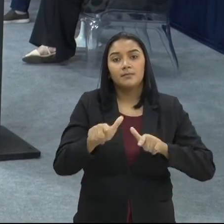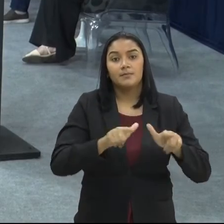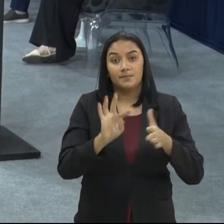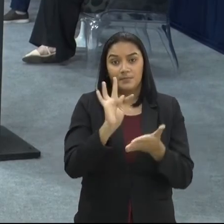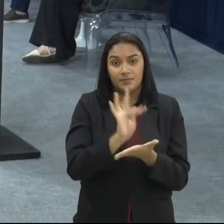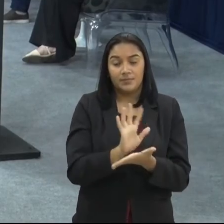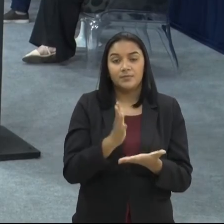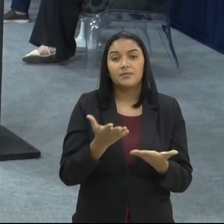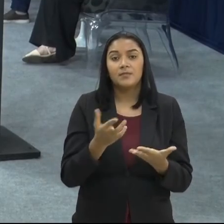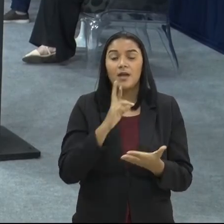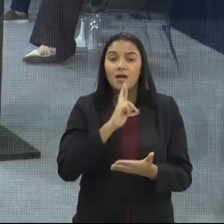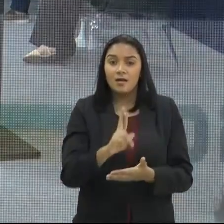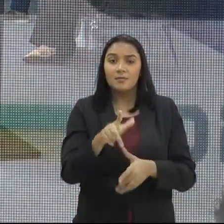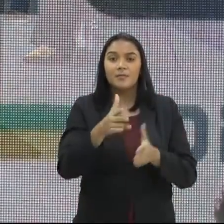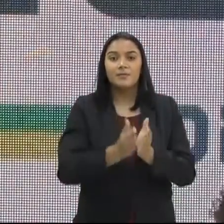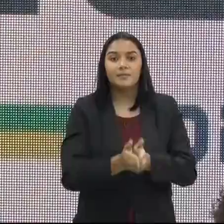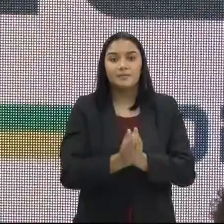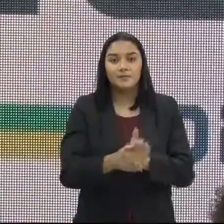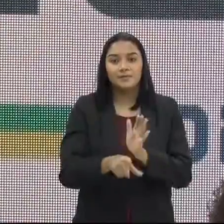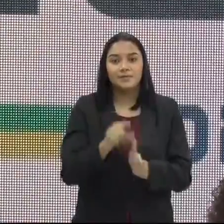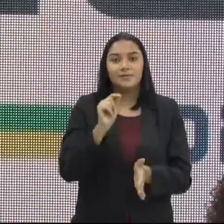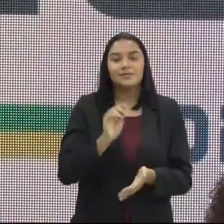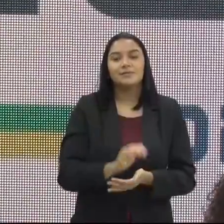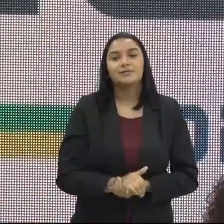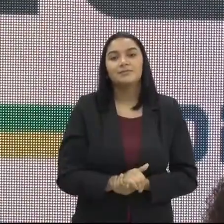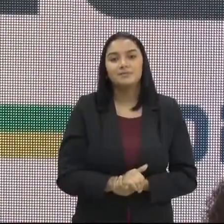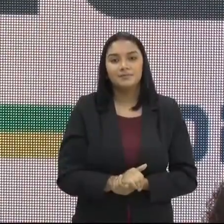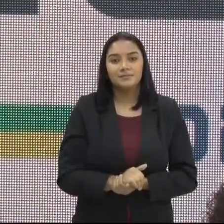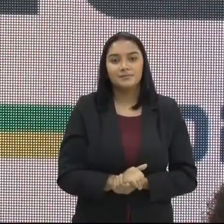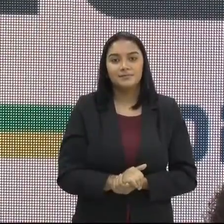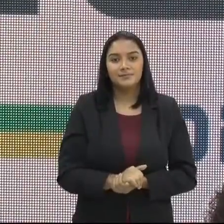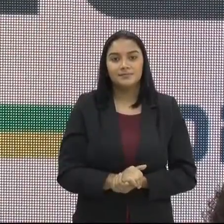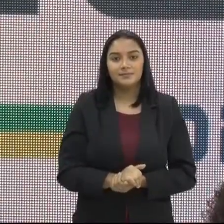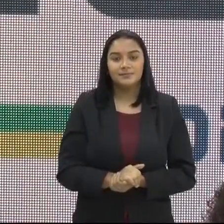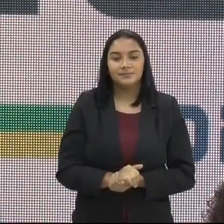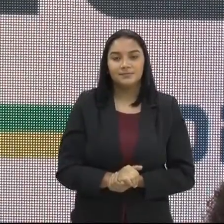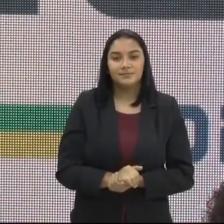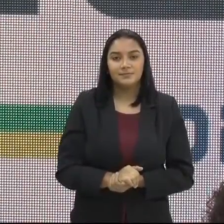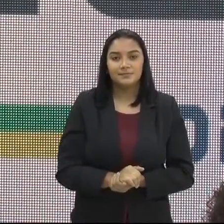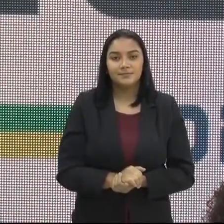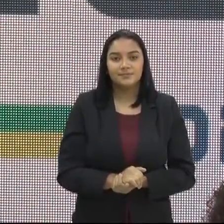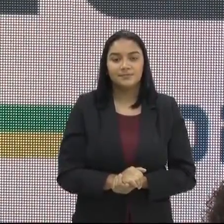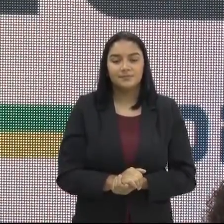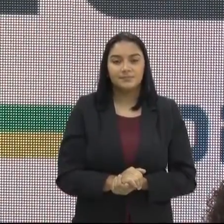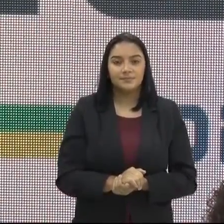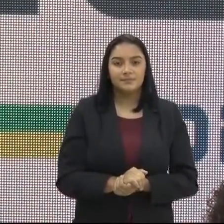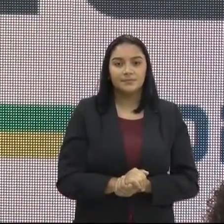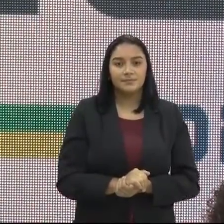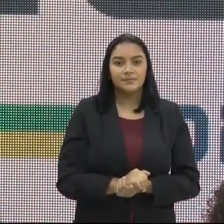E quem vai responder, vou fazer o sorteio agora, é o candidato ou candidata